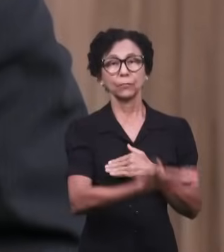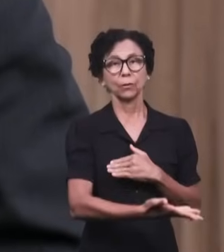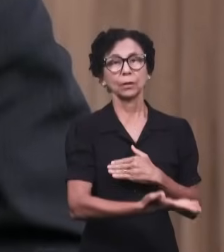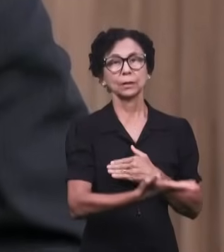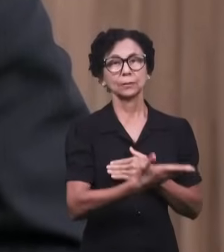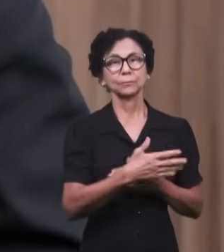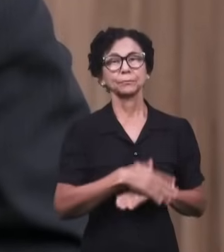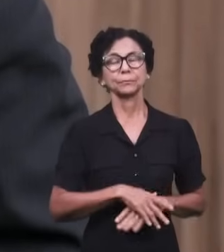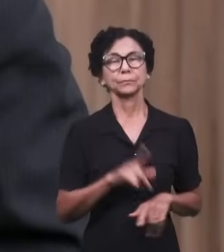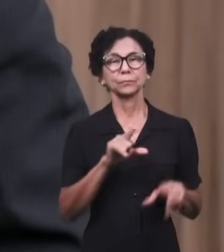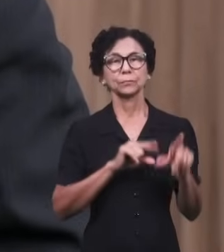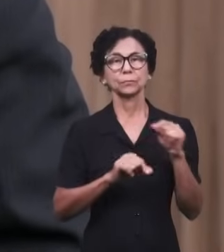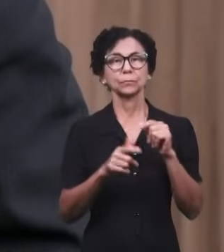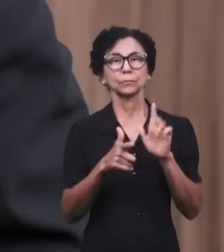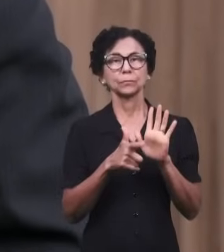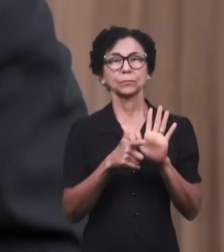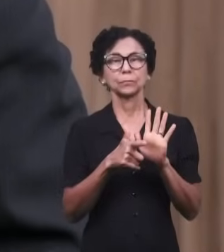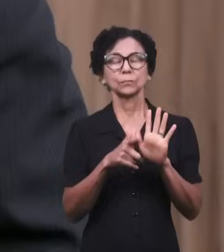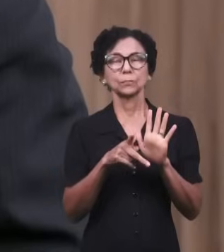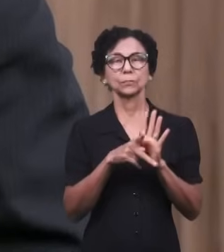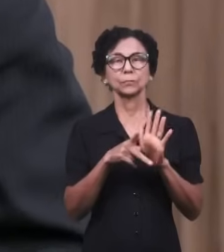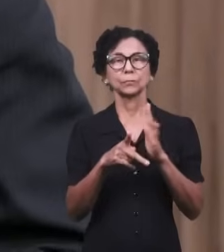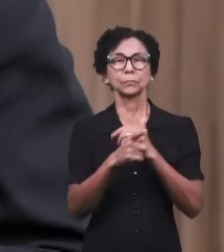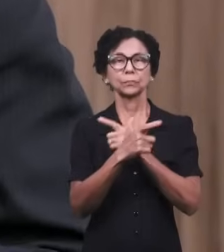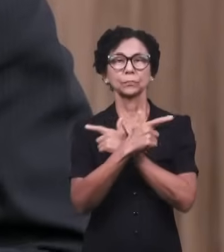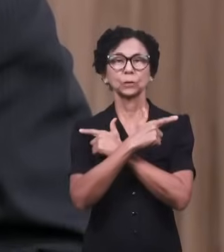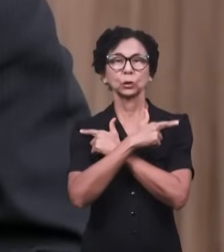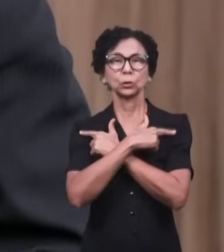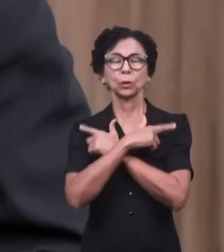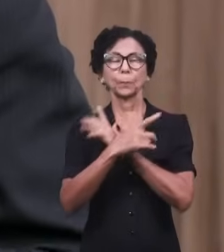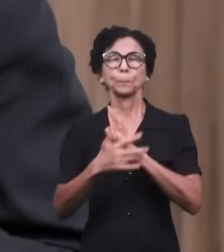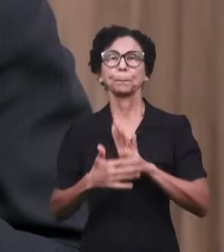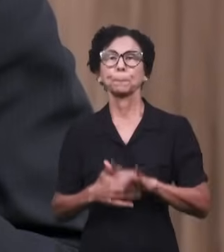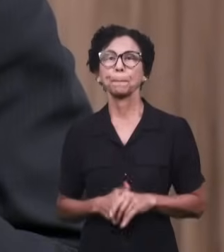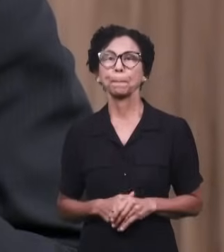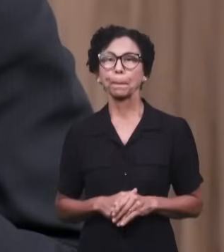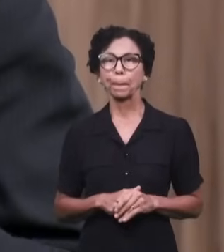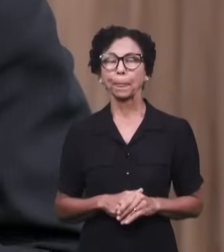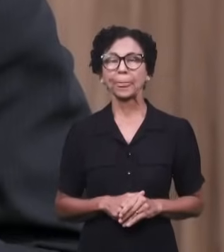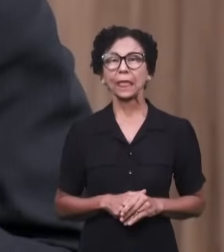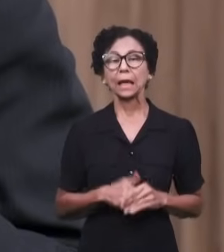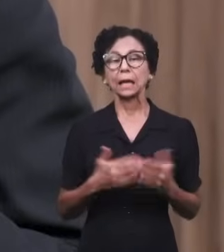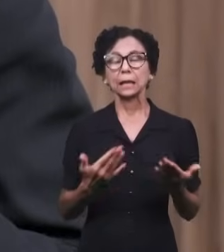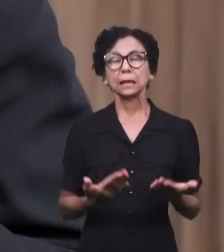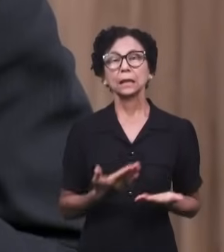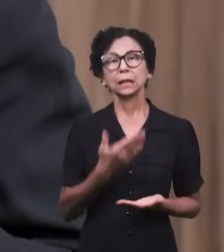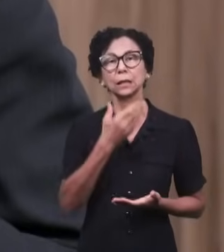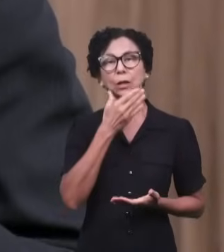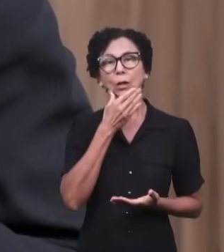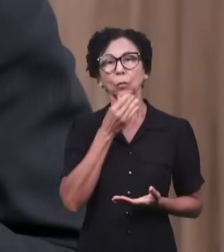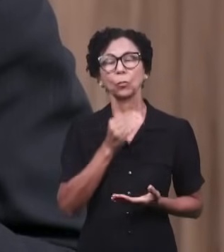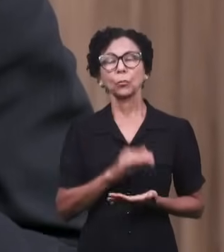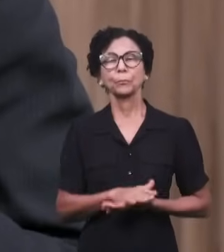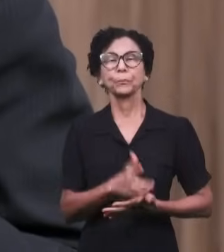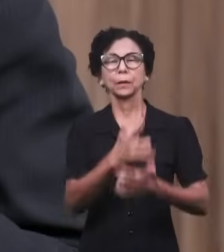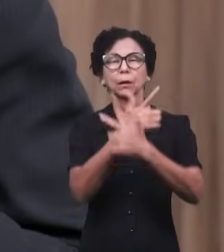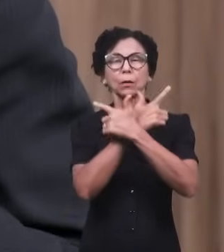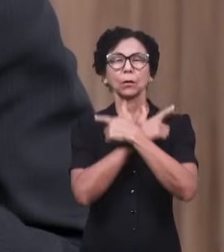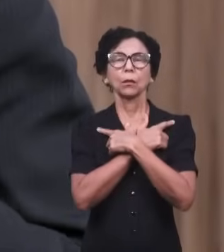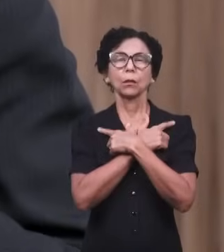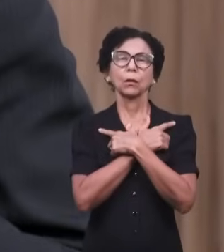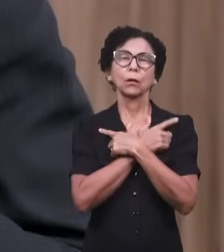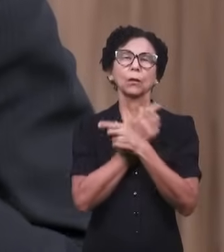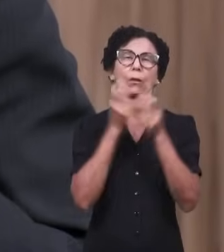ver no início do versículo quando diz: e levantou Ló os seus olhos e